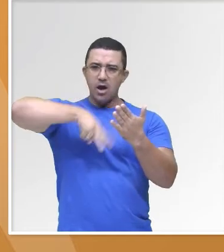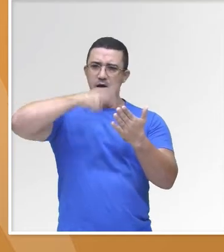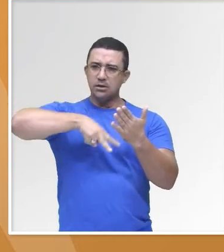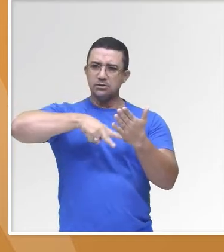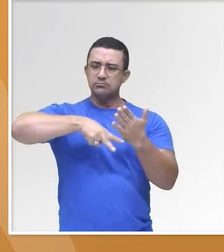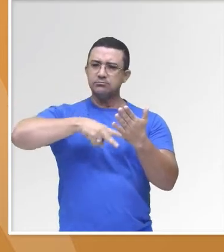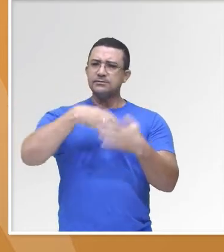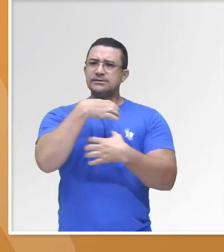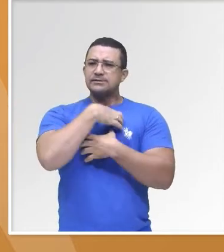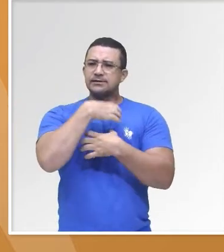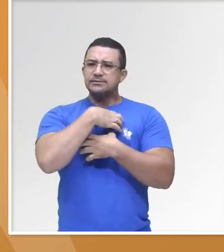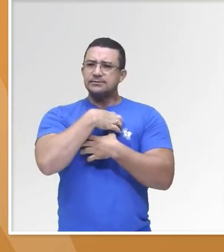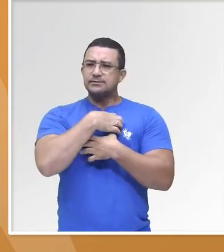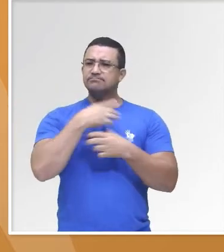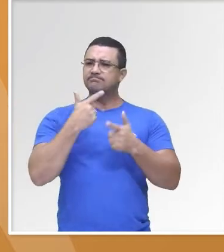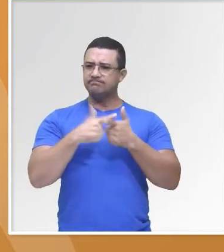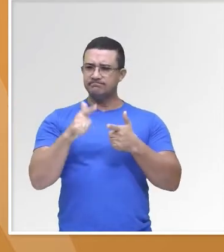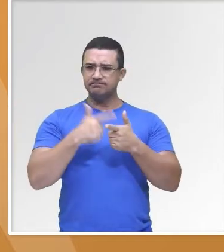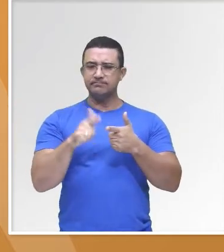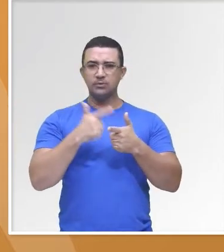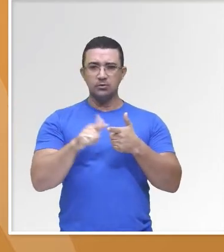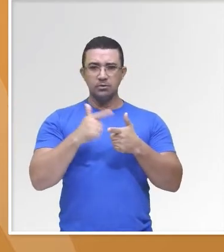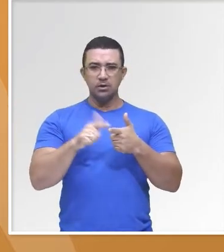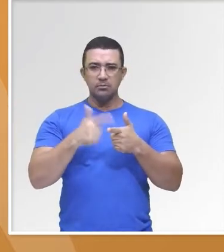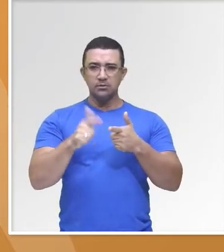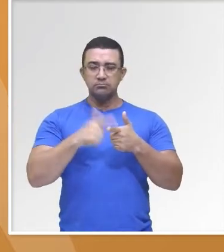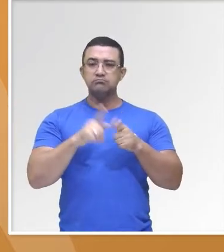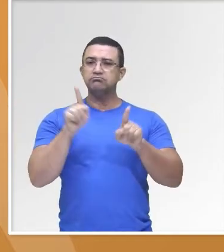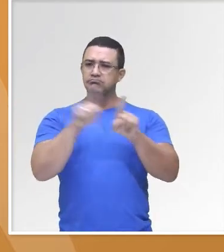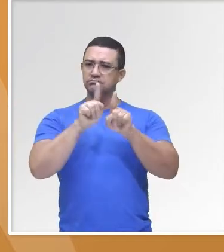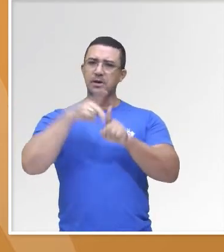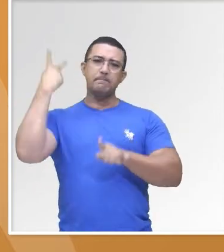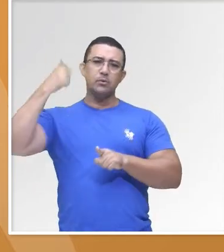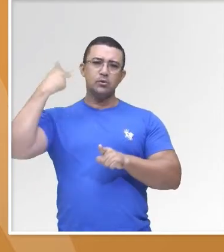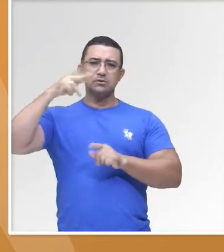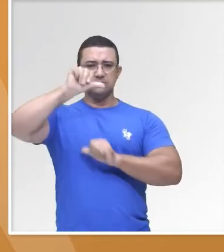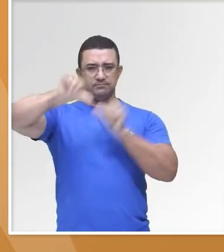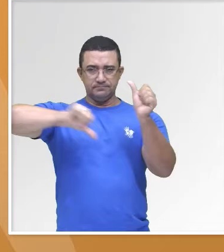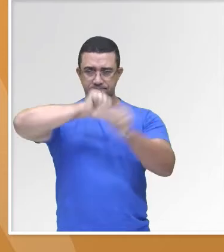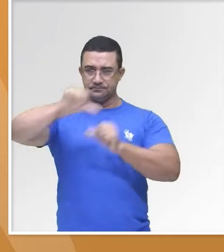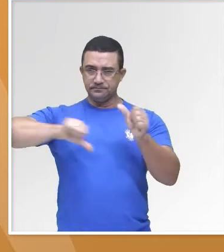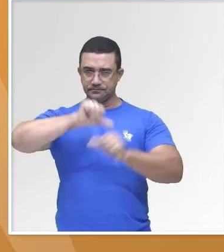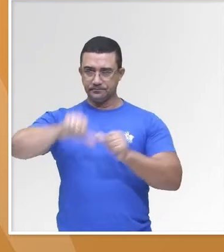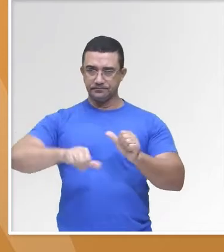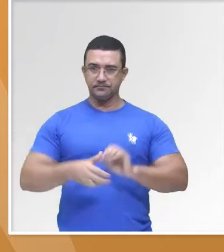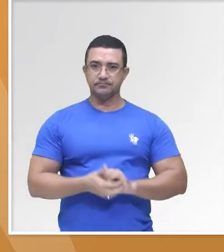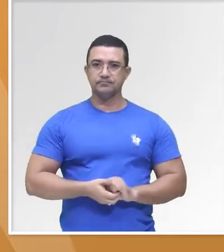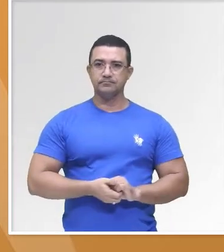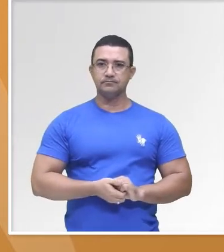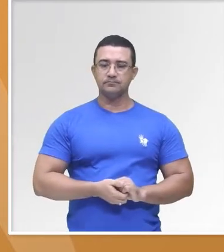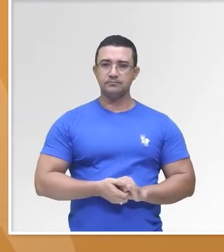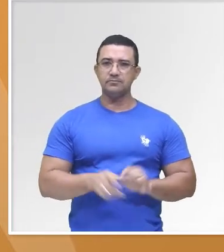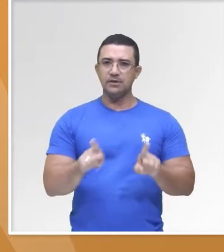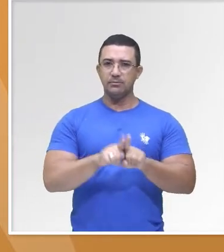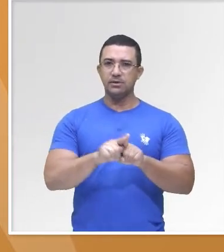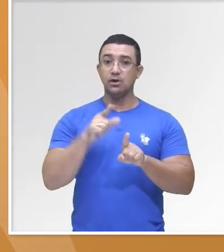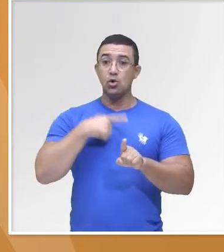sentem o problema e a necessidade política de transformações. Temos também um outro,